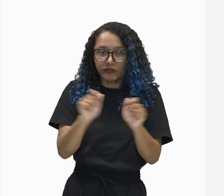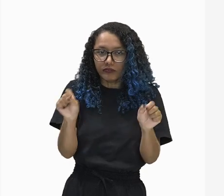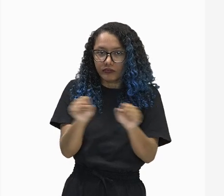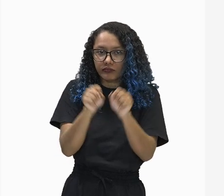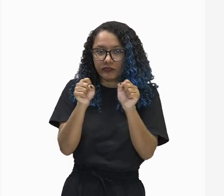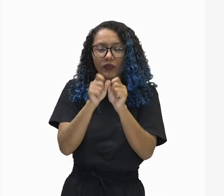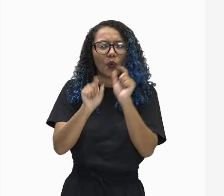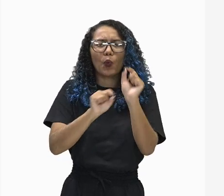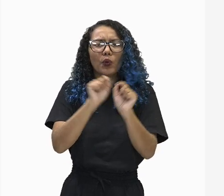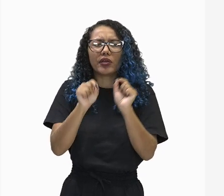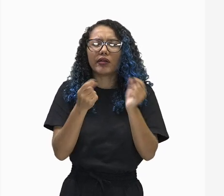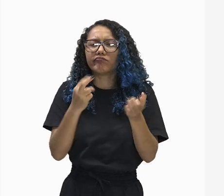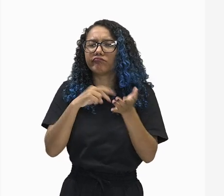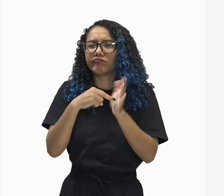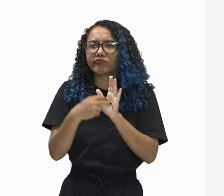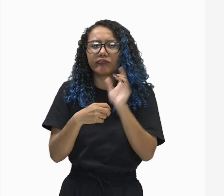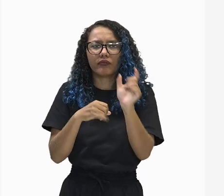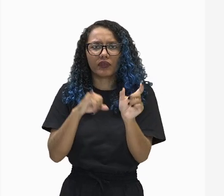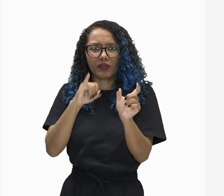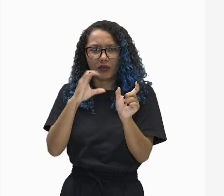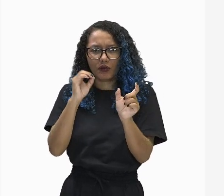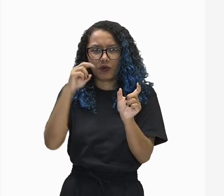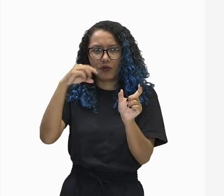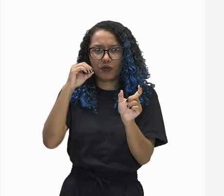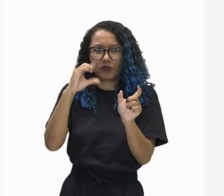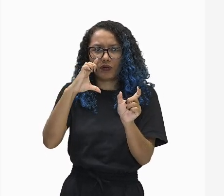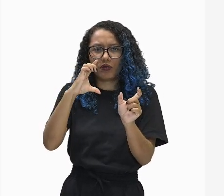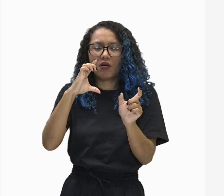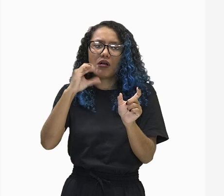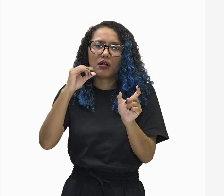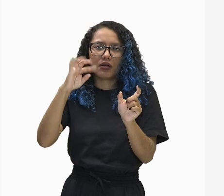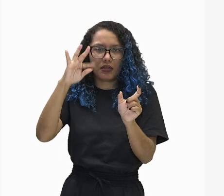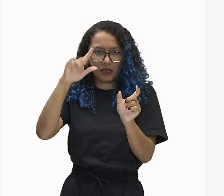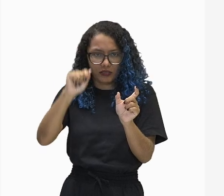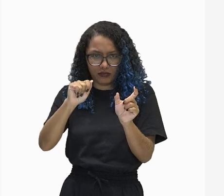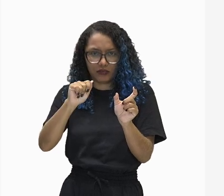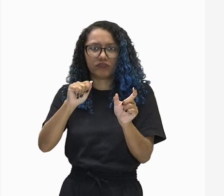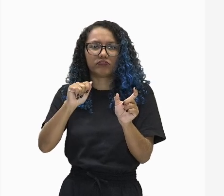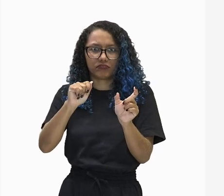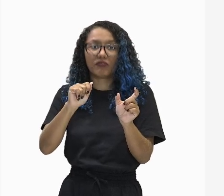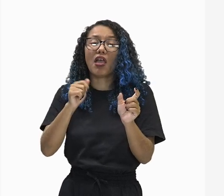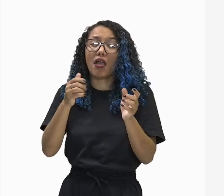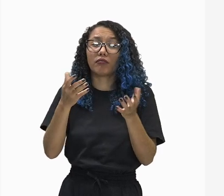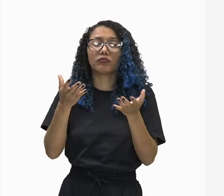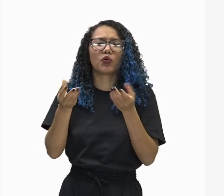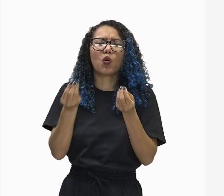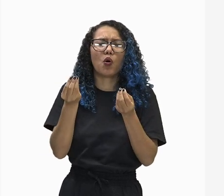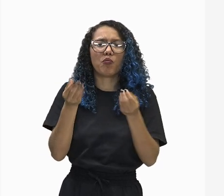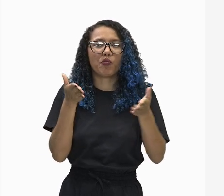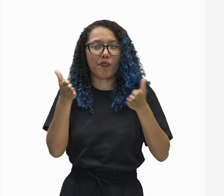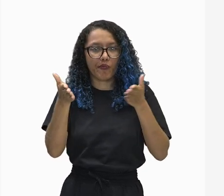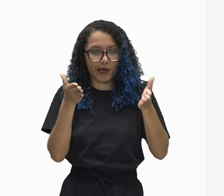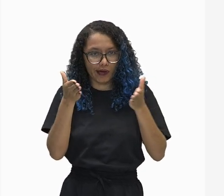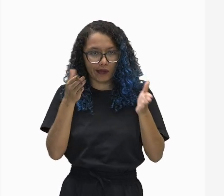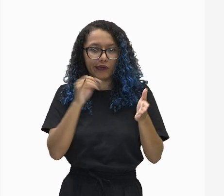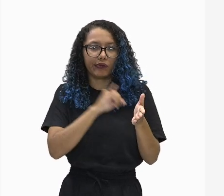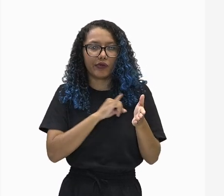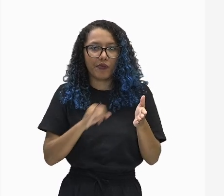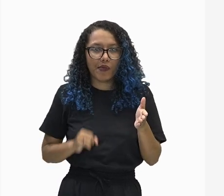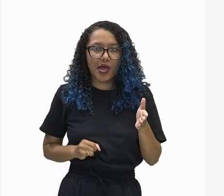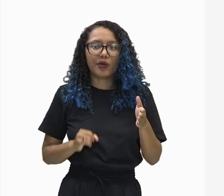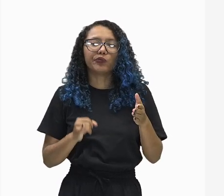que se trata, galera. O movimento iconoclasta ocorreu durante o Império Bizantino, lá nos séculos 8 até